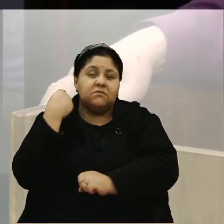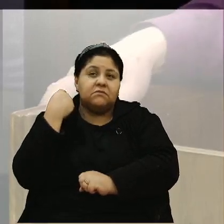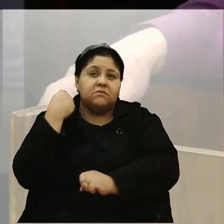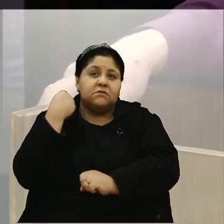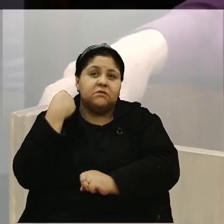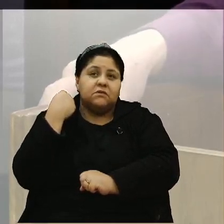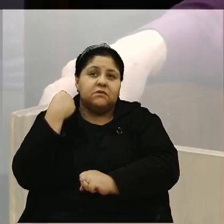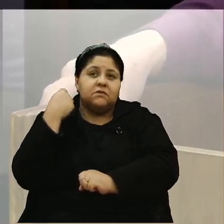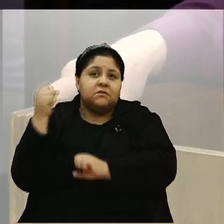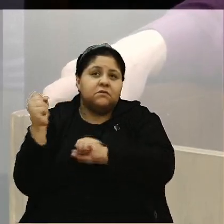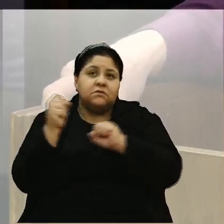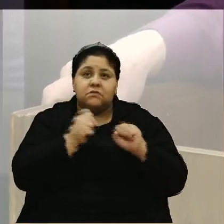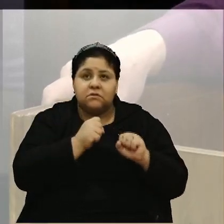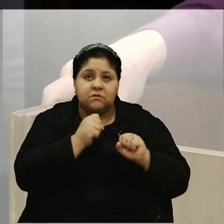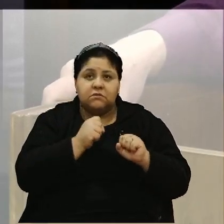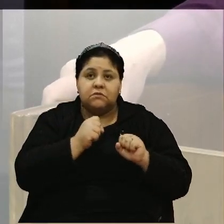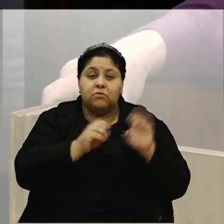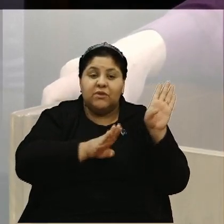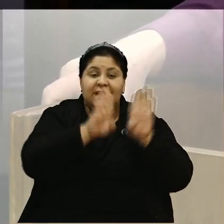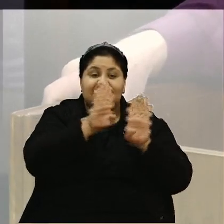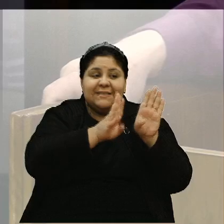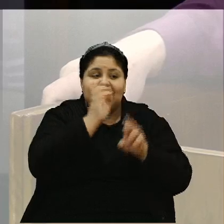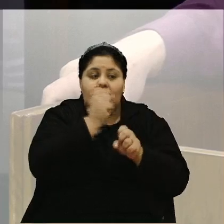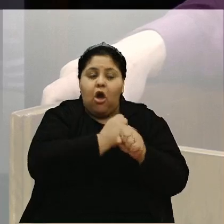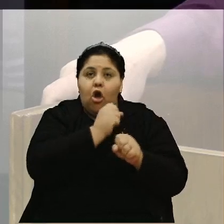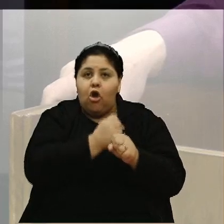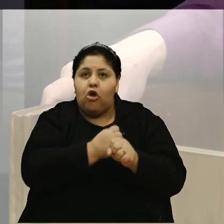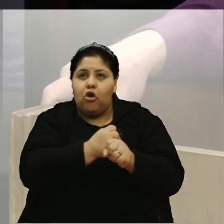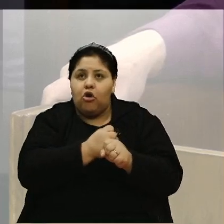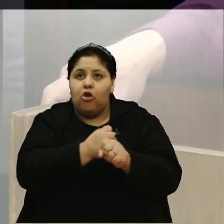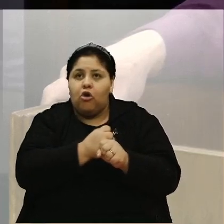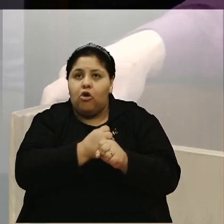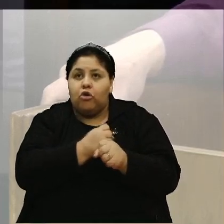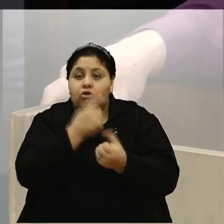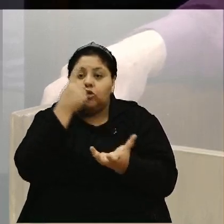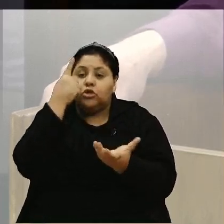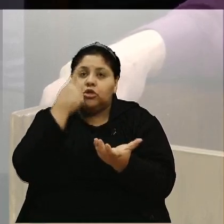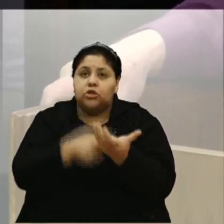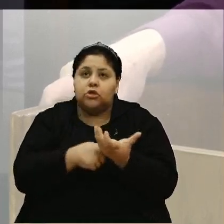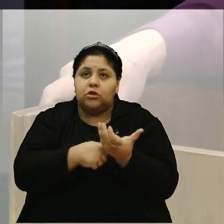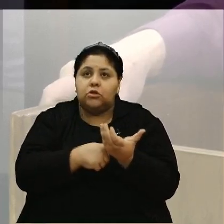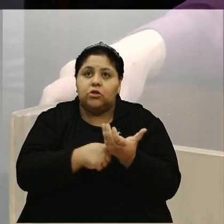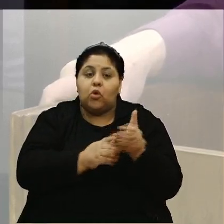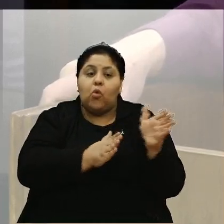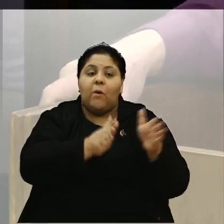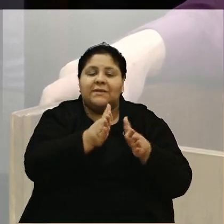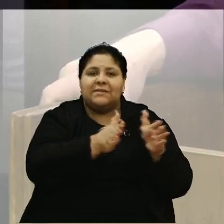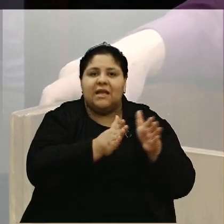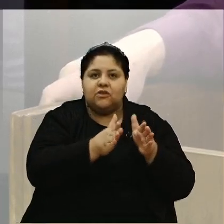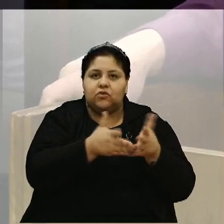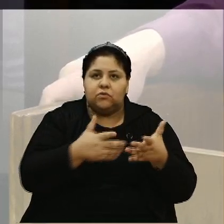por poder, enfim, licitar a obra, que se comprometeu, Costela, dos acessos.